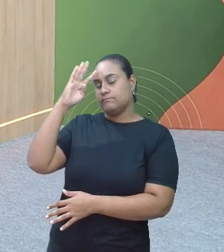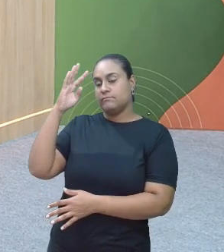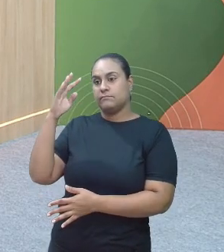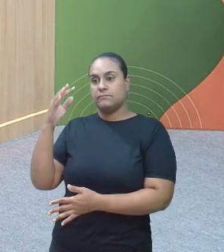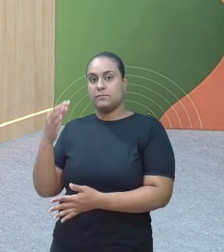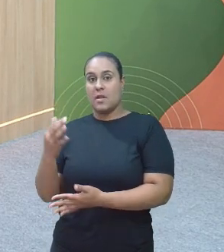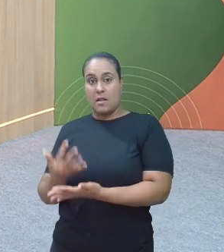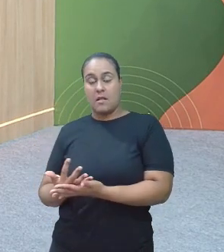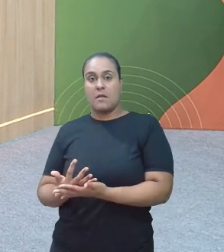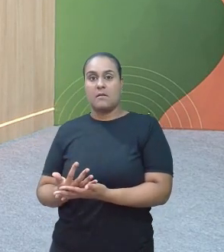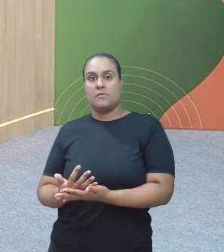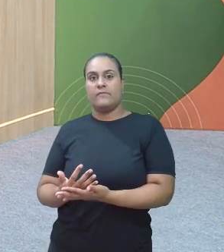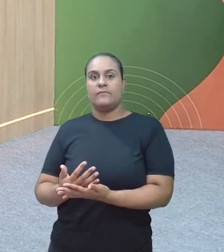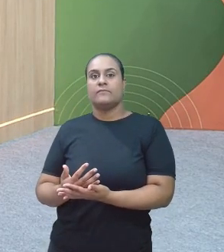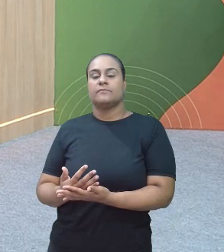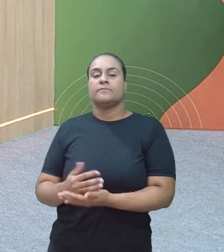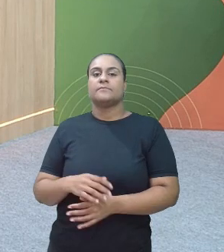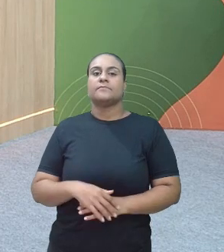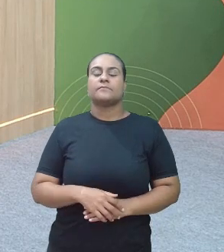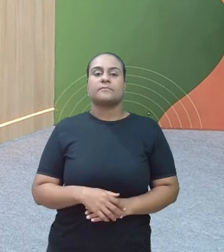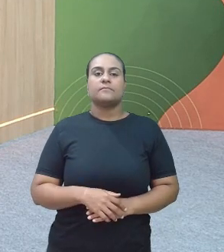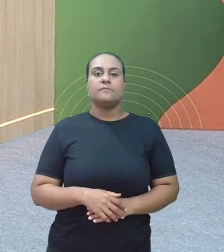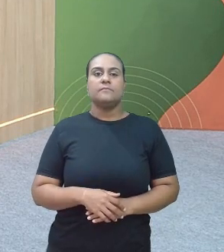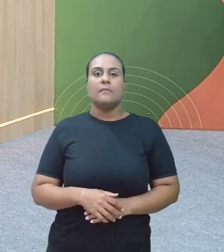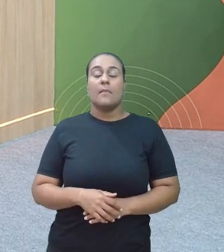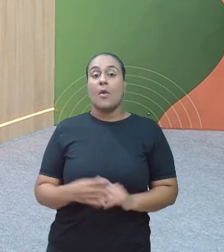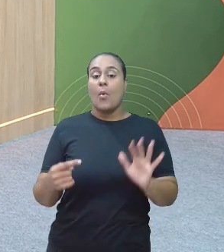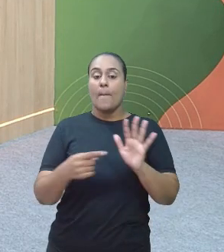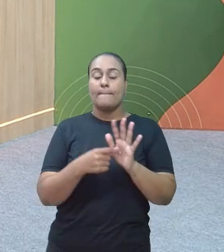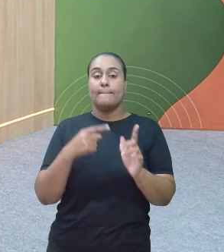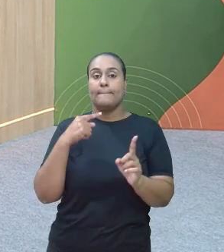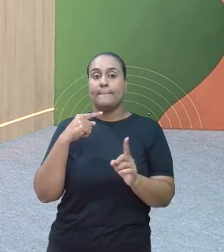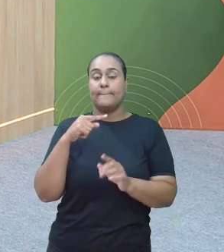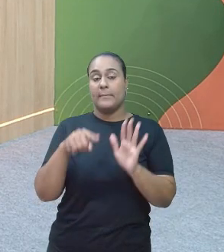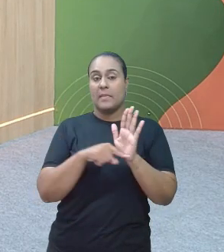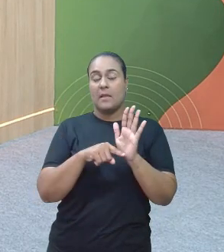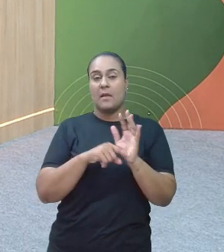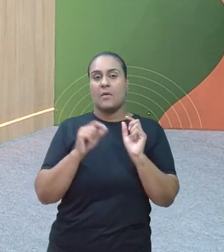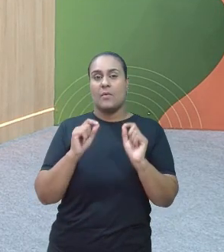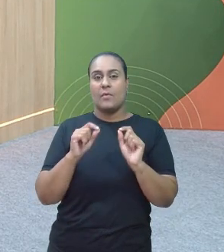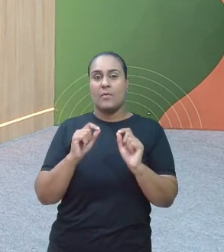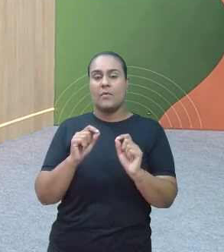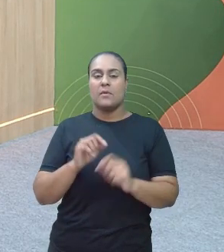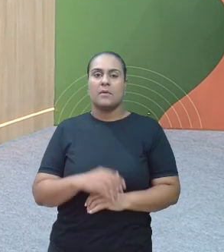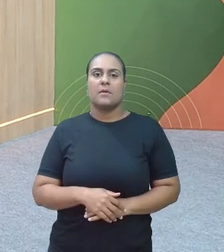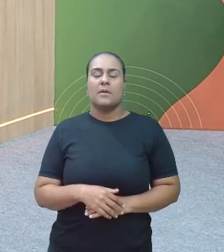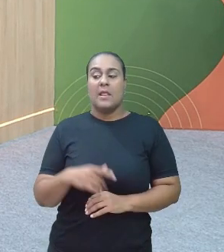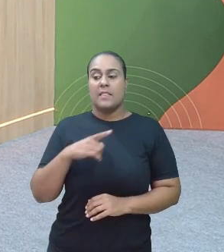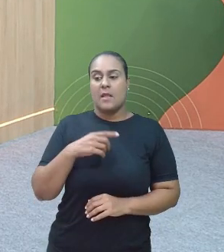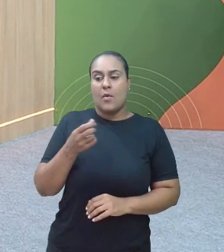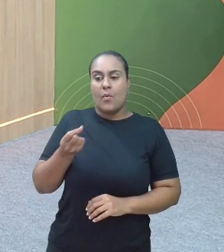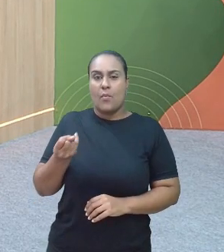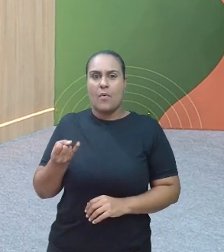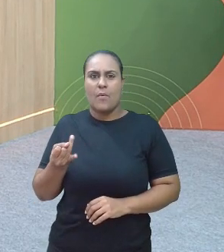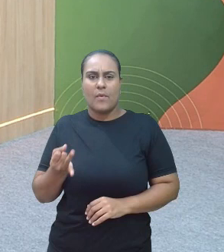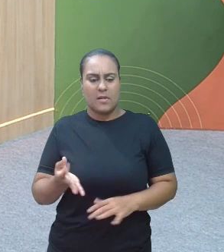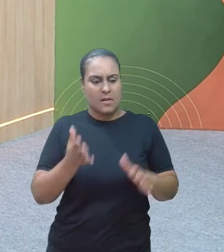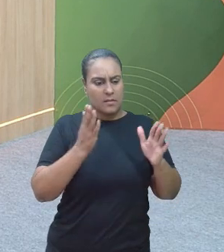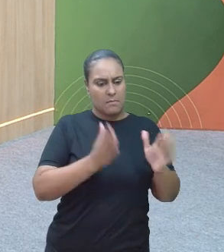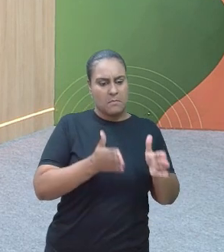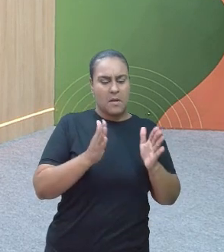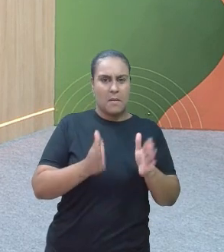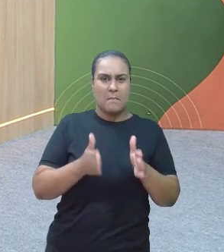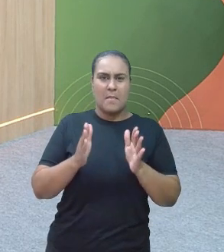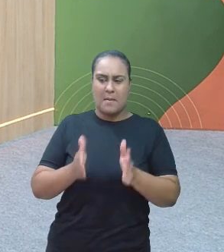10º elemento dessa sequência. O ponto negativo é porque você dá uma quantidade de etapas